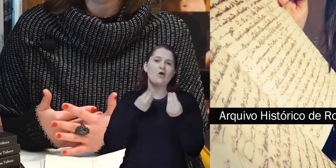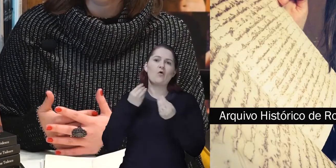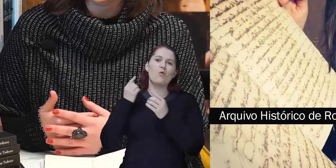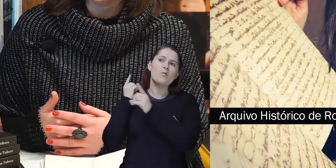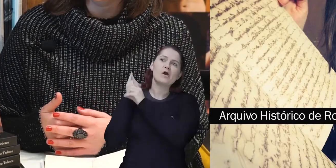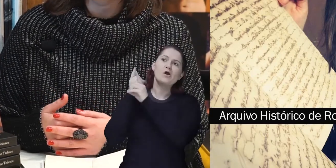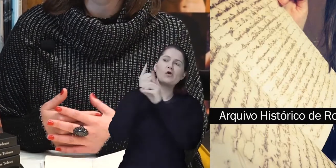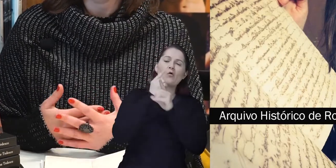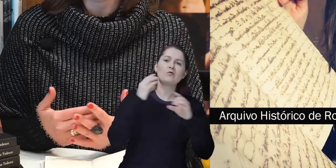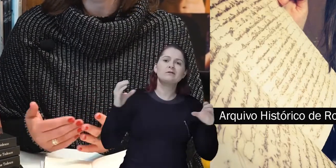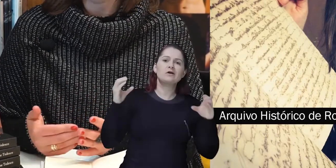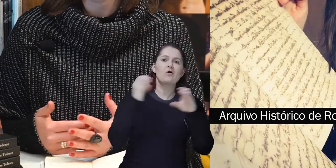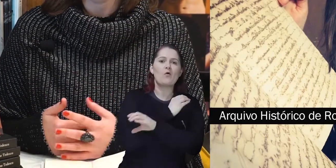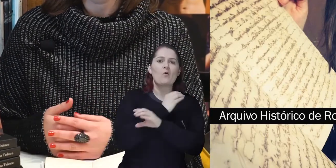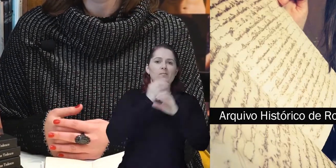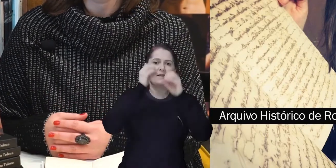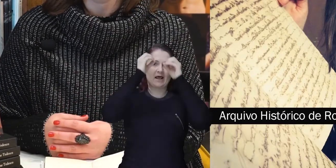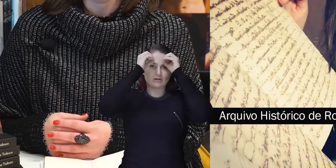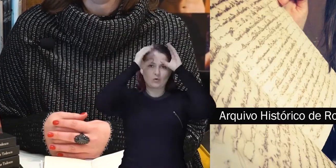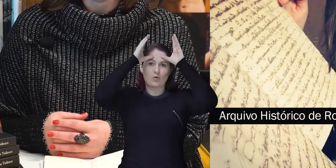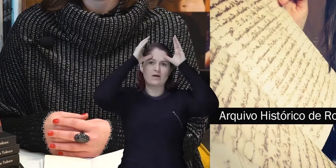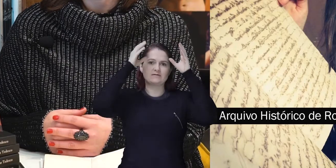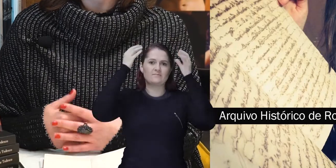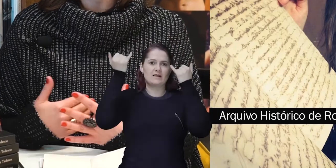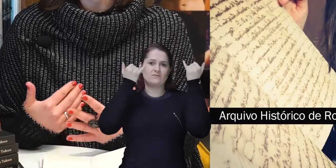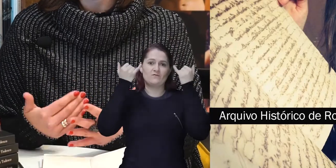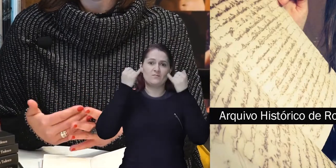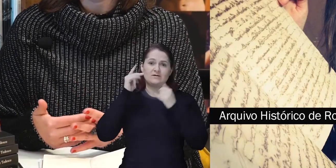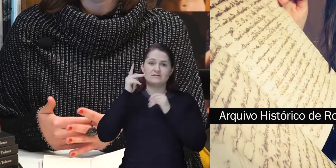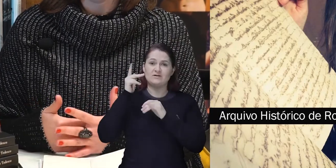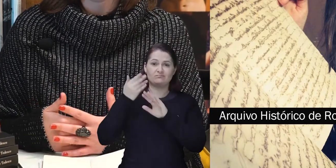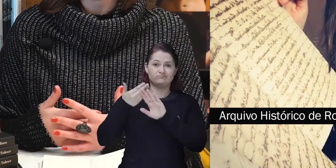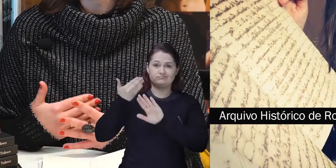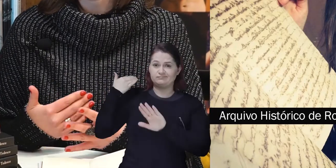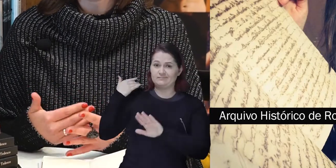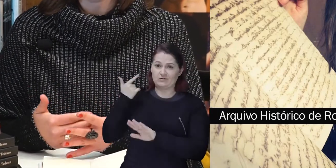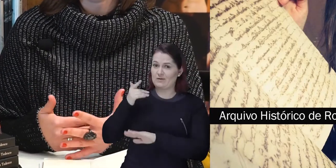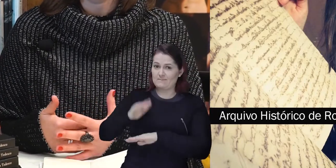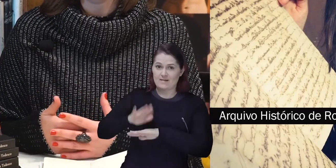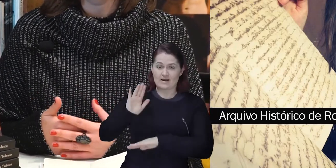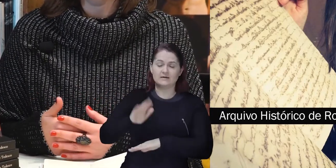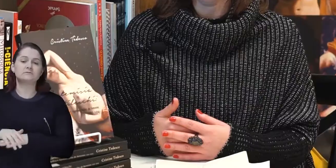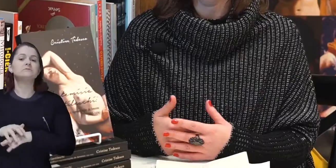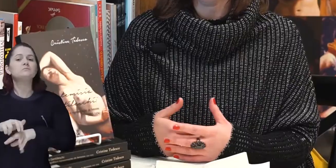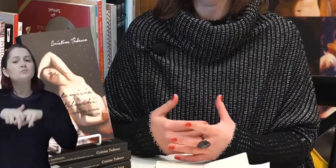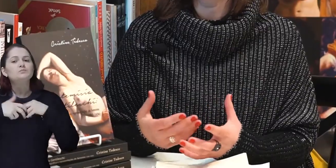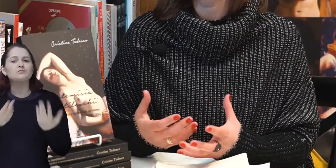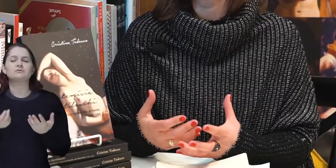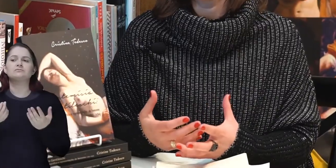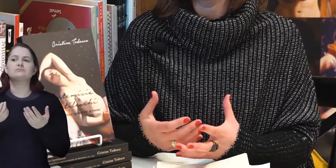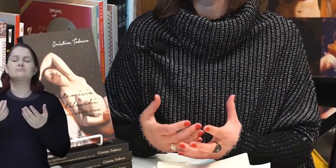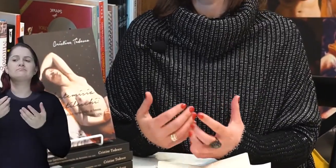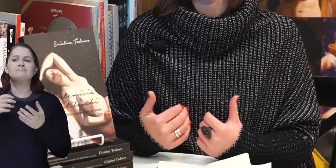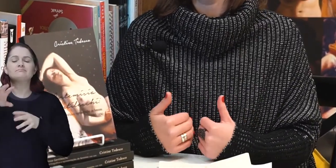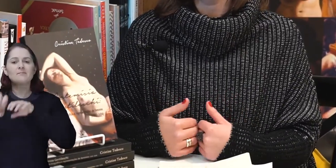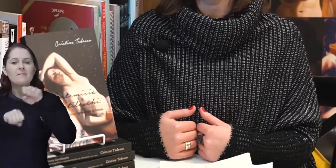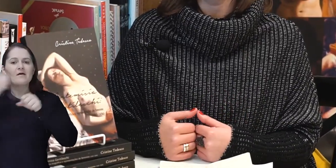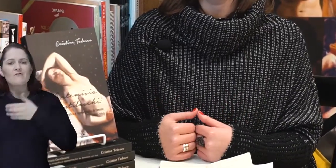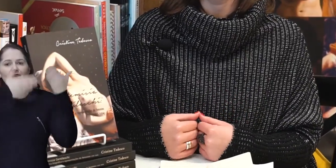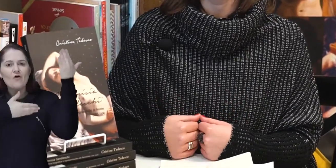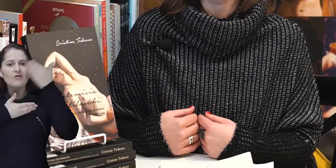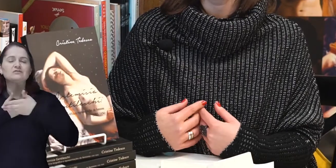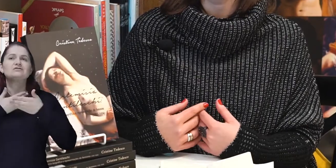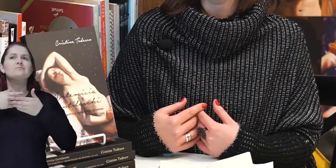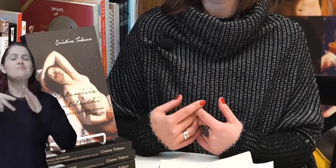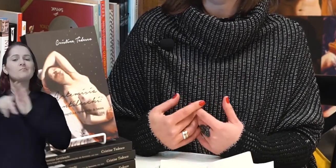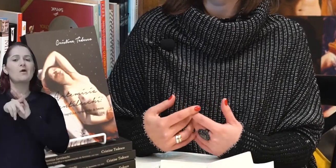na noite dos tempos, a gente não tem mais acesso a todo o conhecimento, a todos os fatos históricos, então eles sempre se apresentam